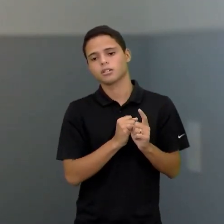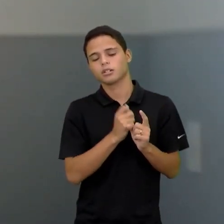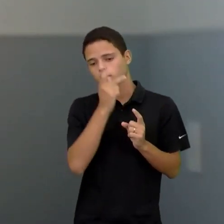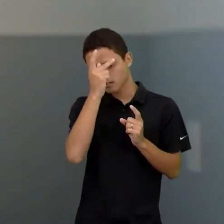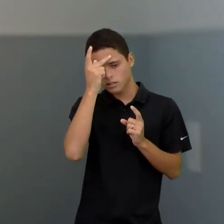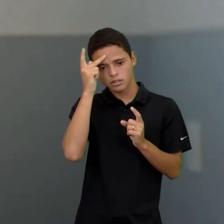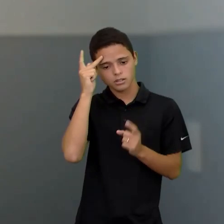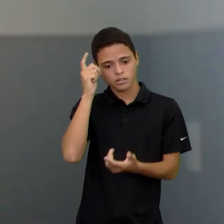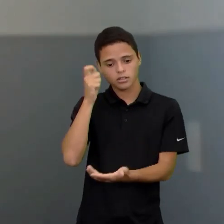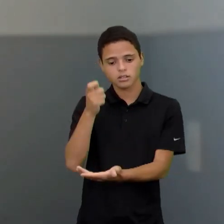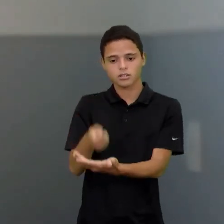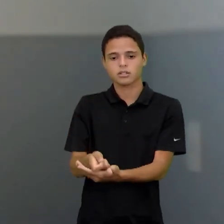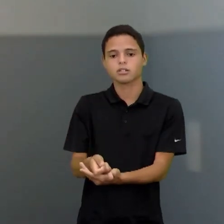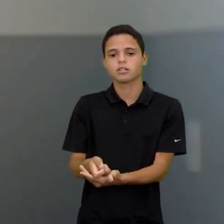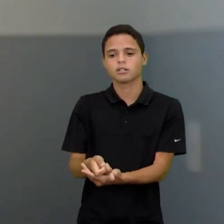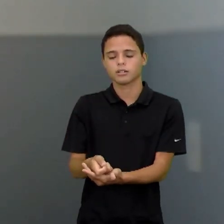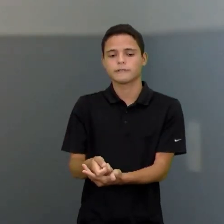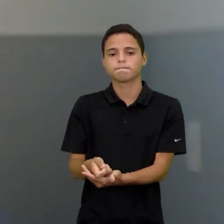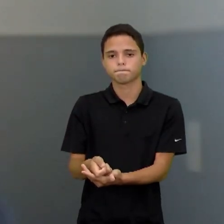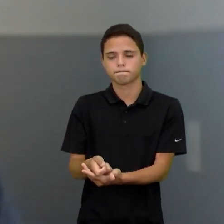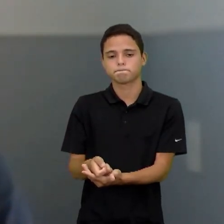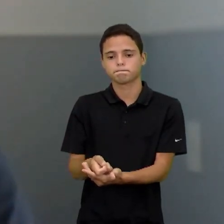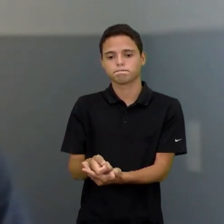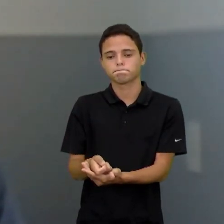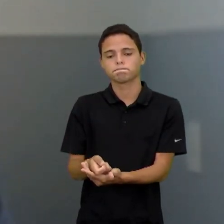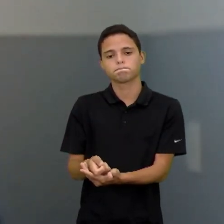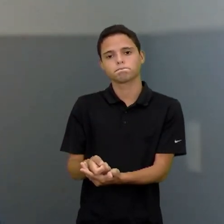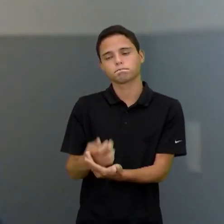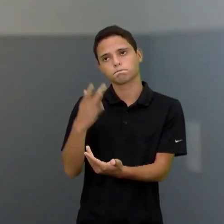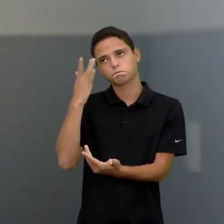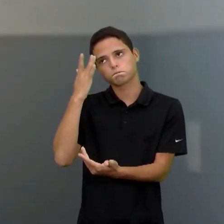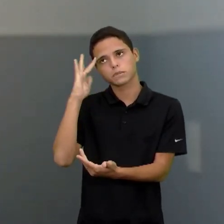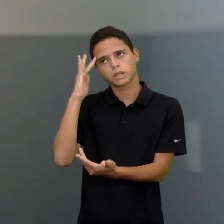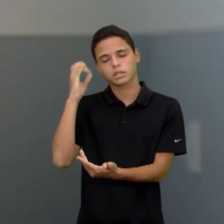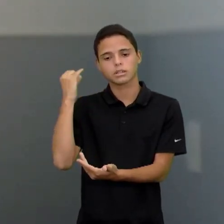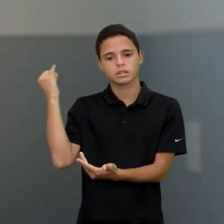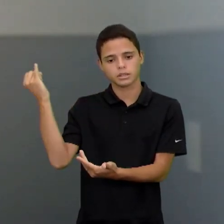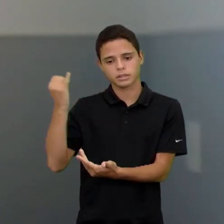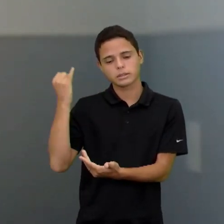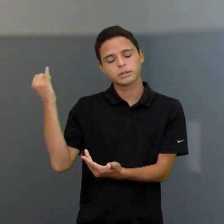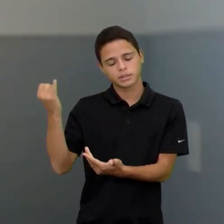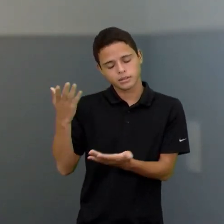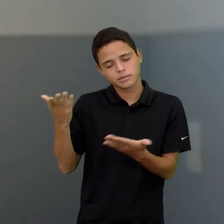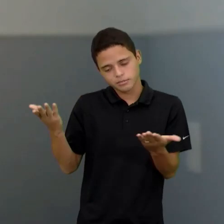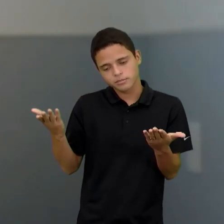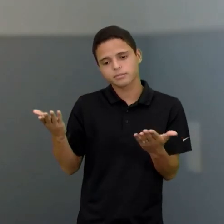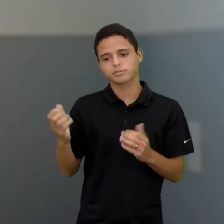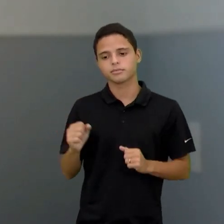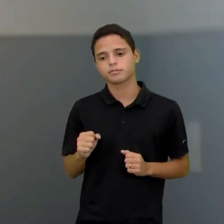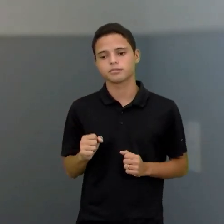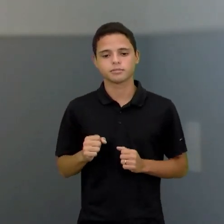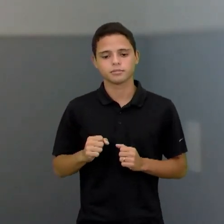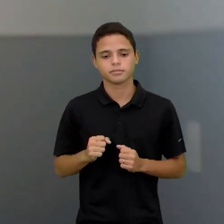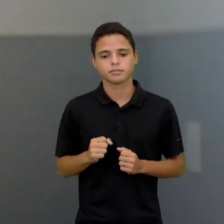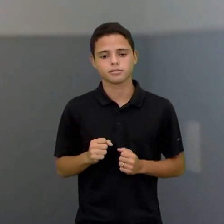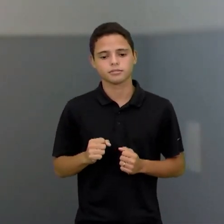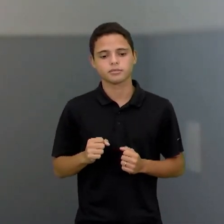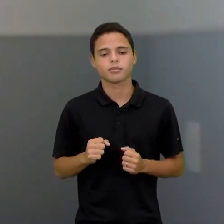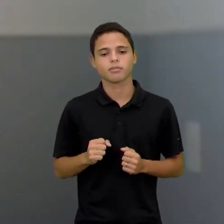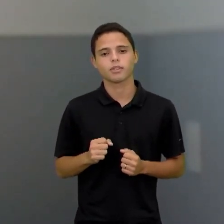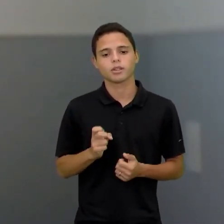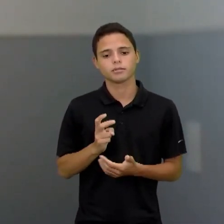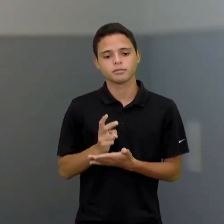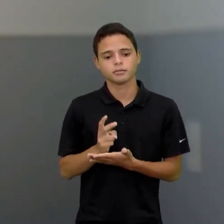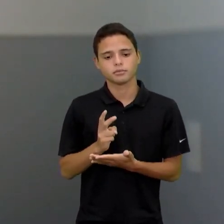que compraram essa briga junto comigo. Isso que eu acho que é muito importante passar para eles, né, Michele? Uma coisa que é muito